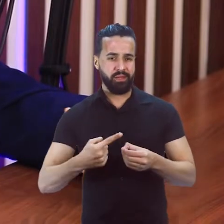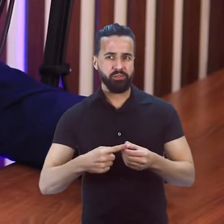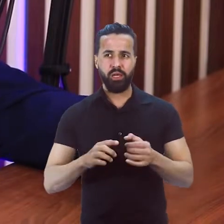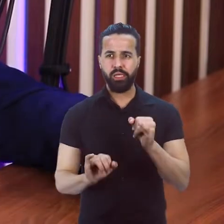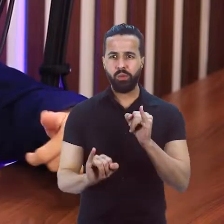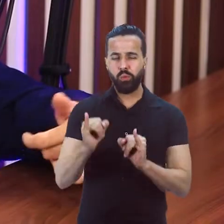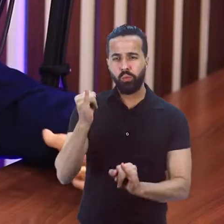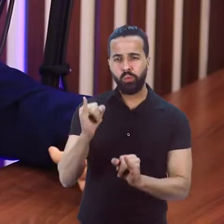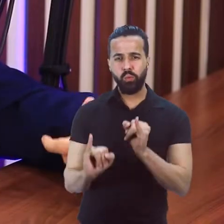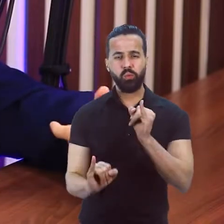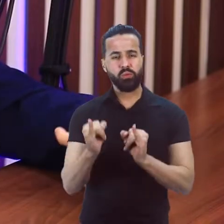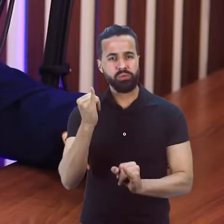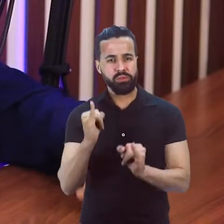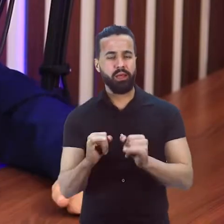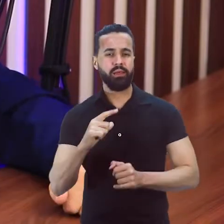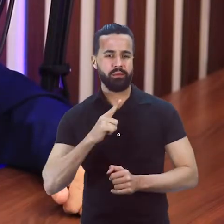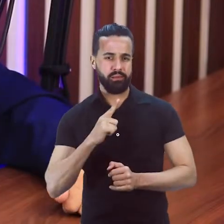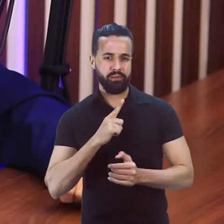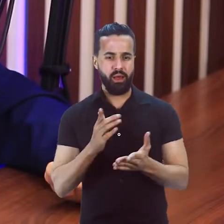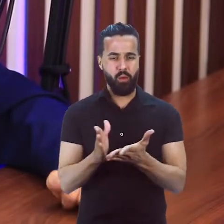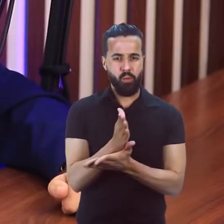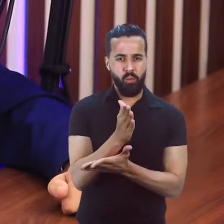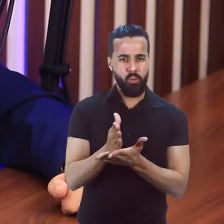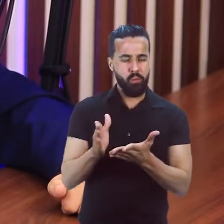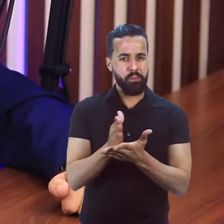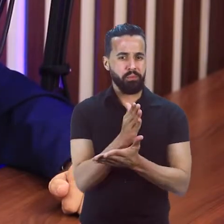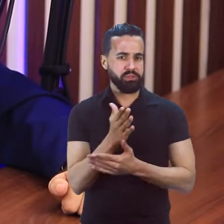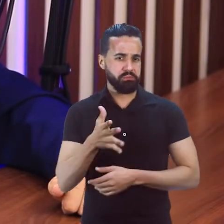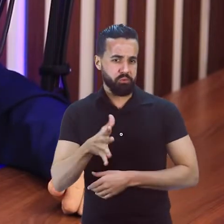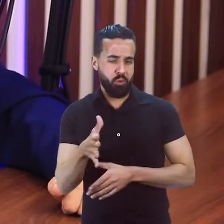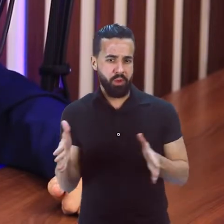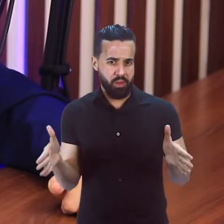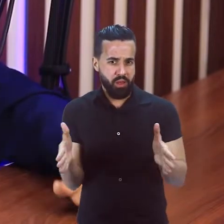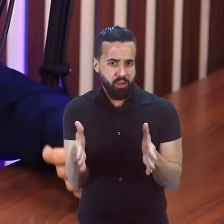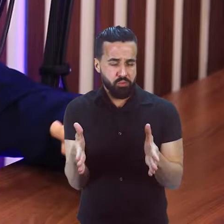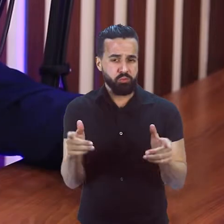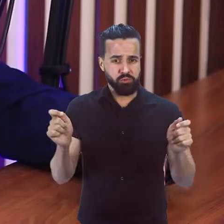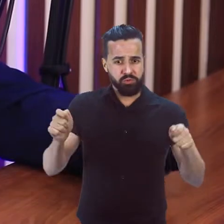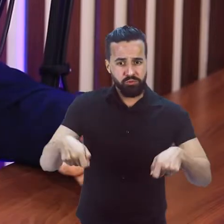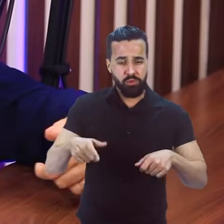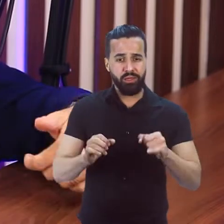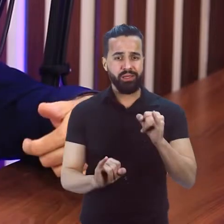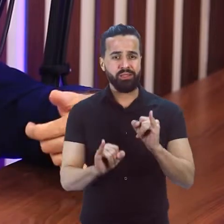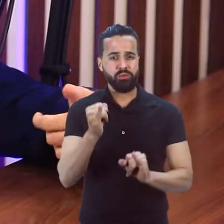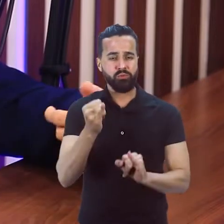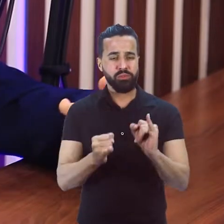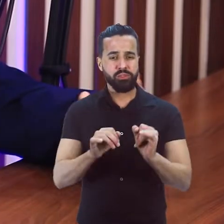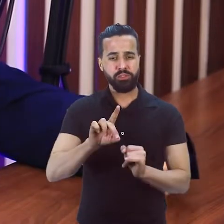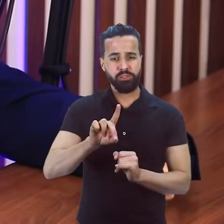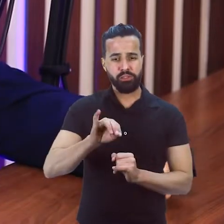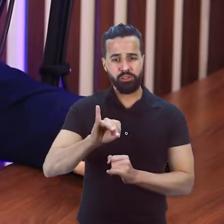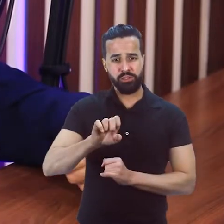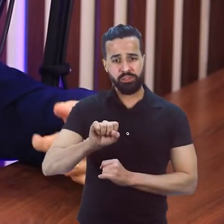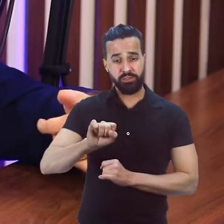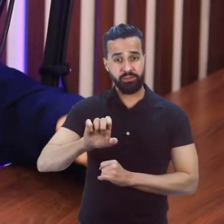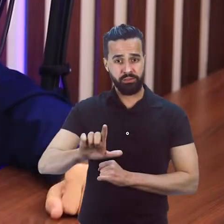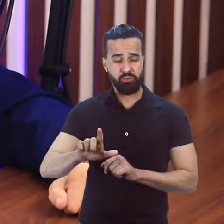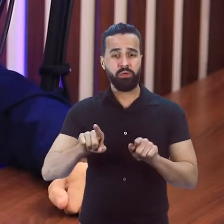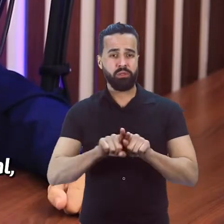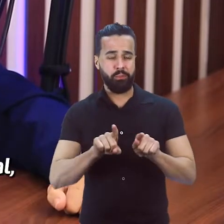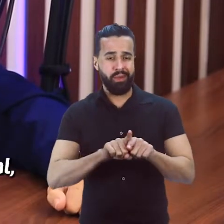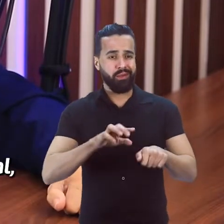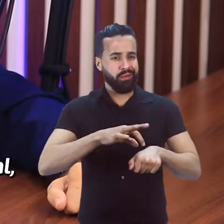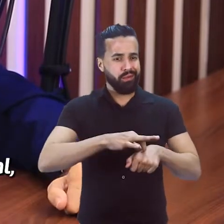deve ter umas de indústria assim, de médio porte, acho que umas 2 indústrias hoje, acho que tem uma indústria de biodiesel lá, tem um frigorífico